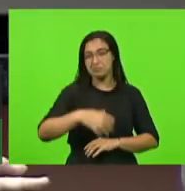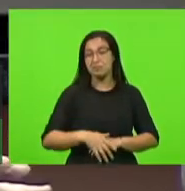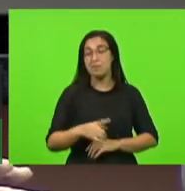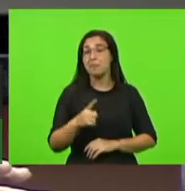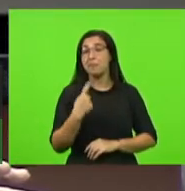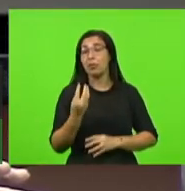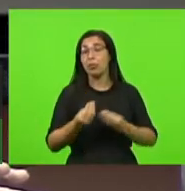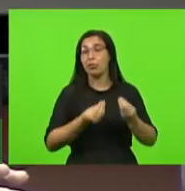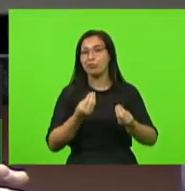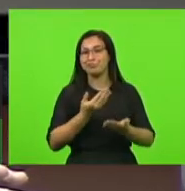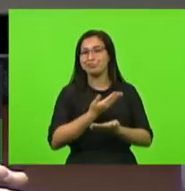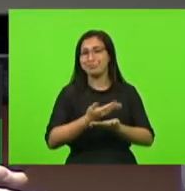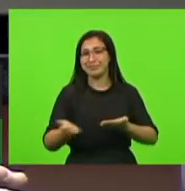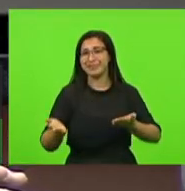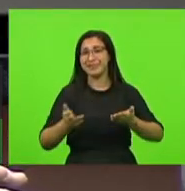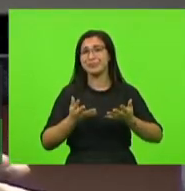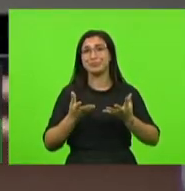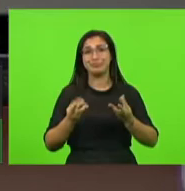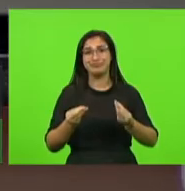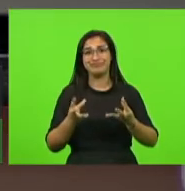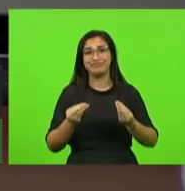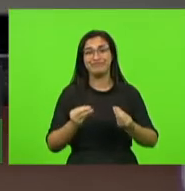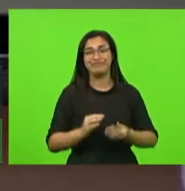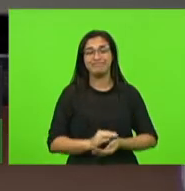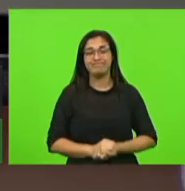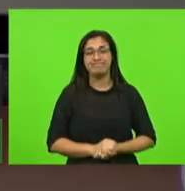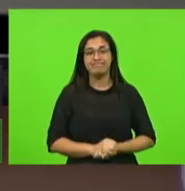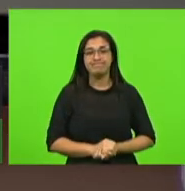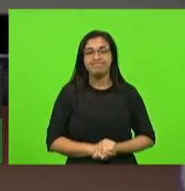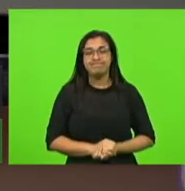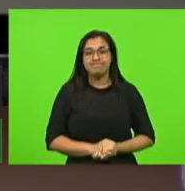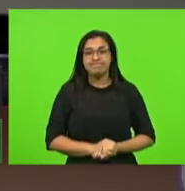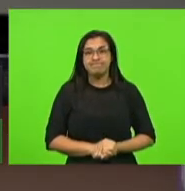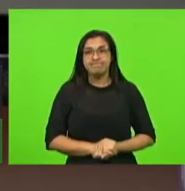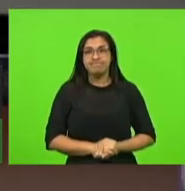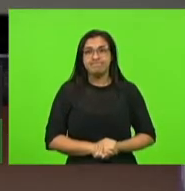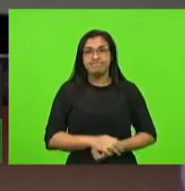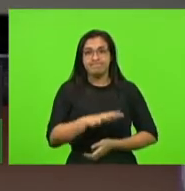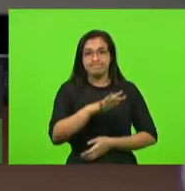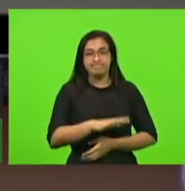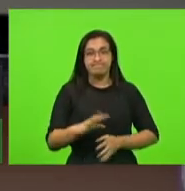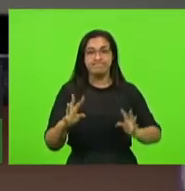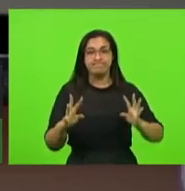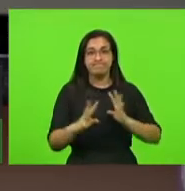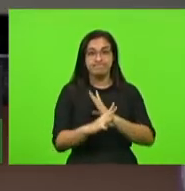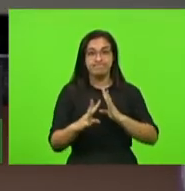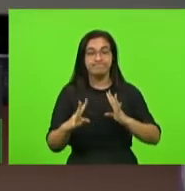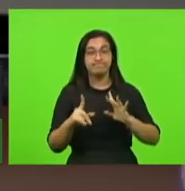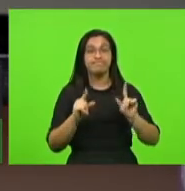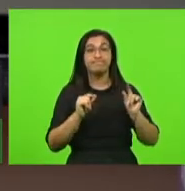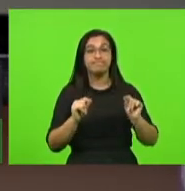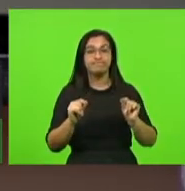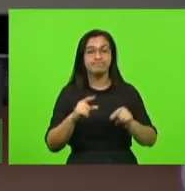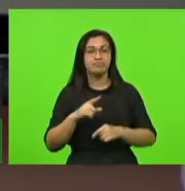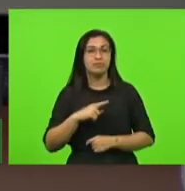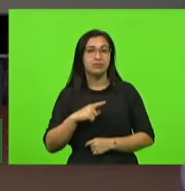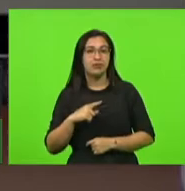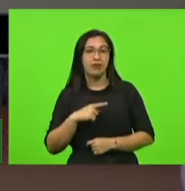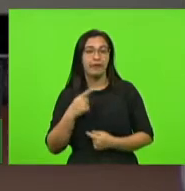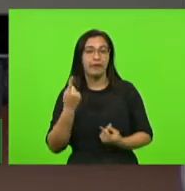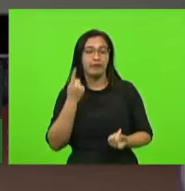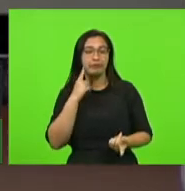perdendo muito. E a região metropolitana ela tem um conceito, que é